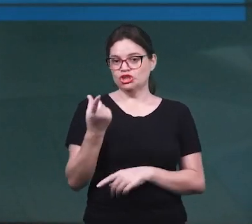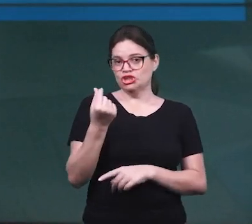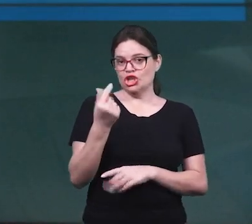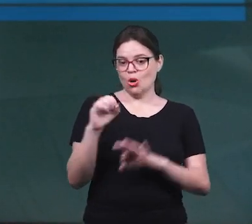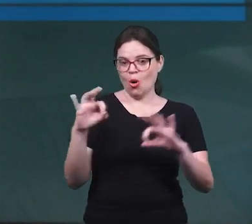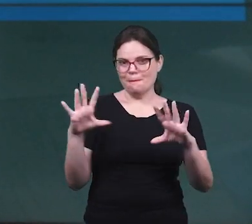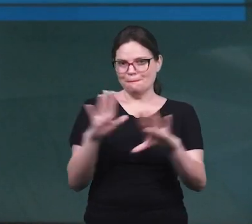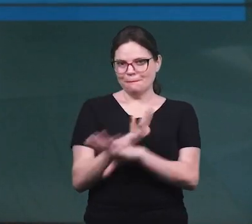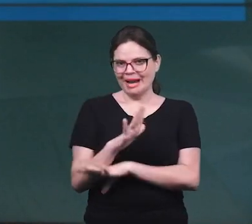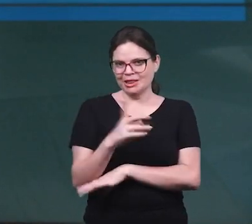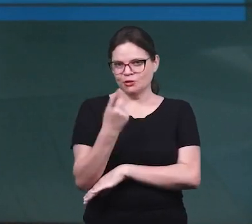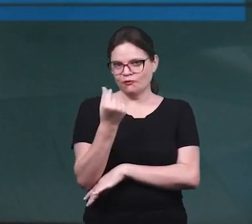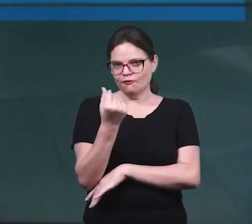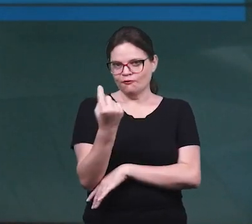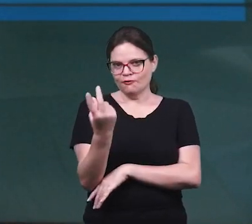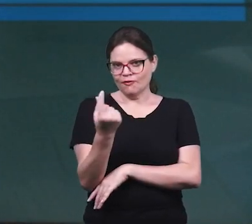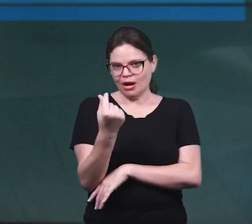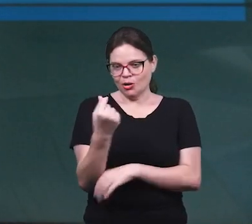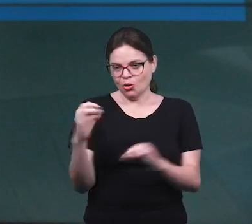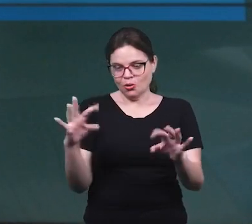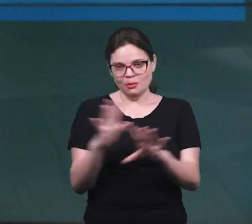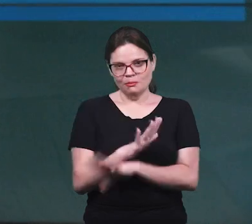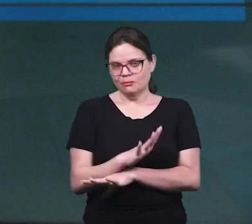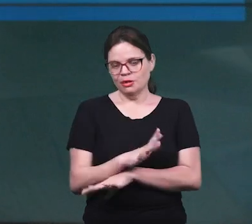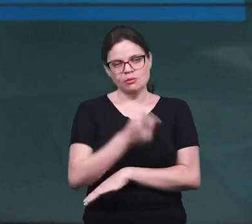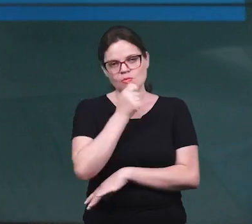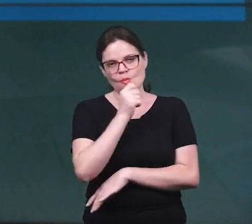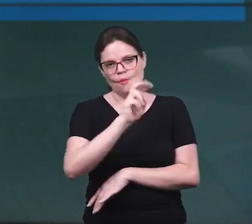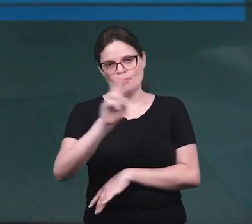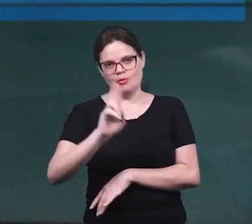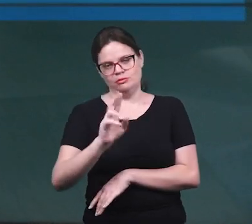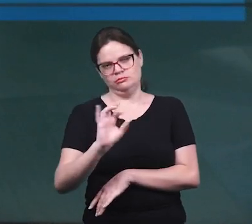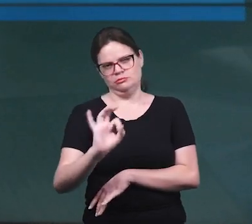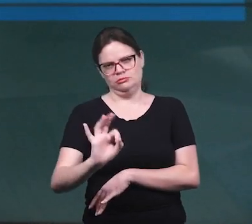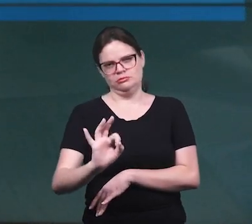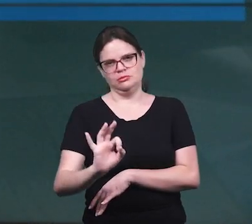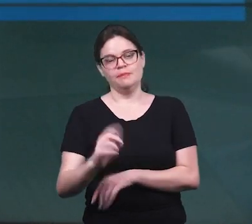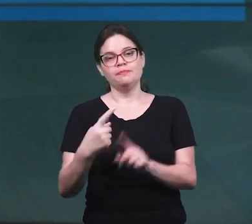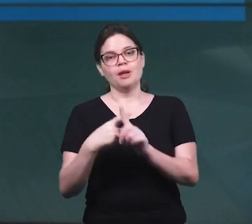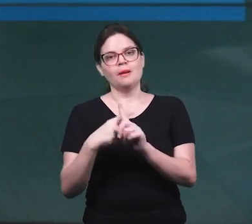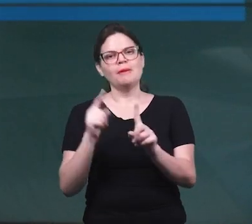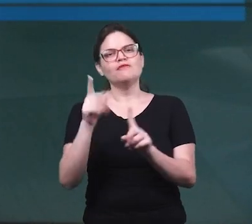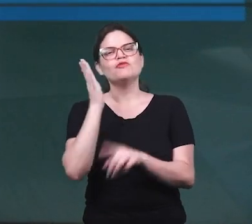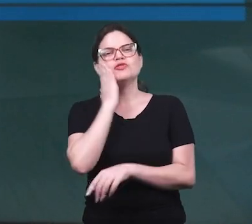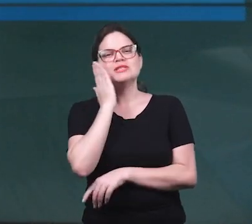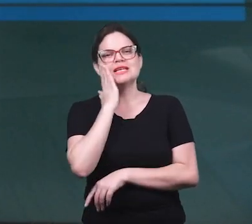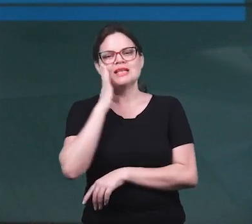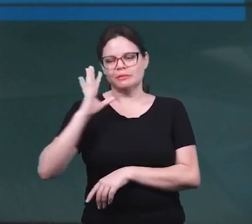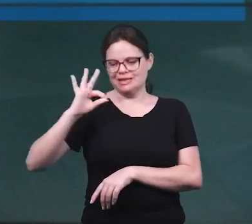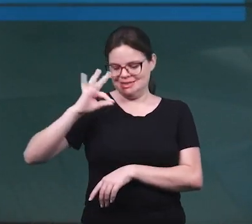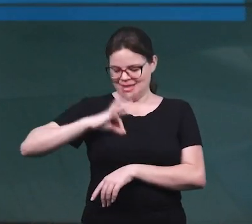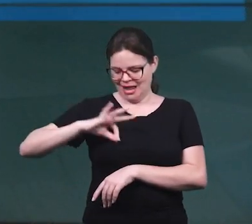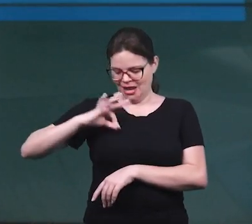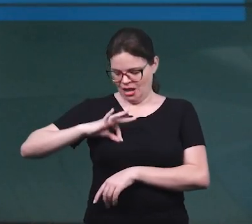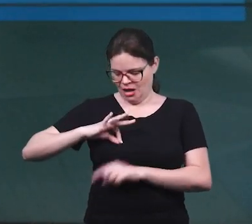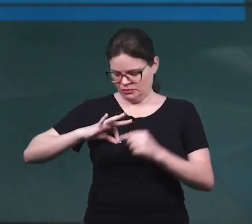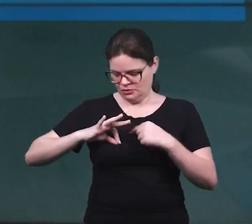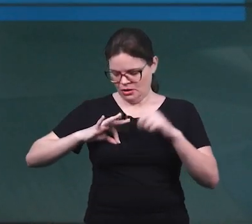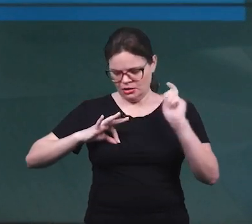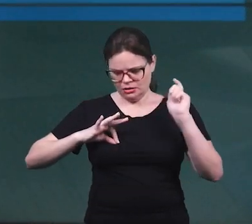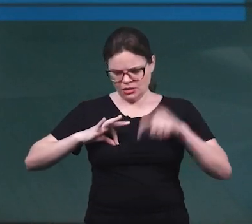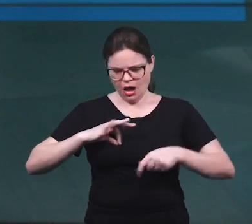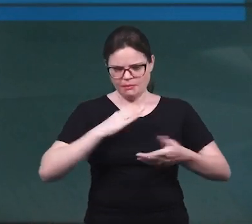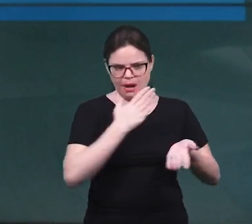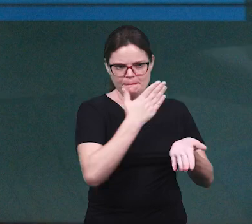todo, mas você tem uma perspectiva de ganho que venha cobrir